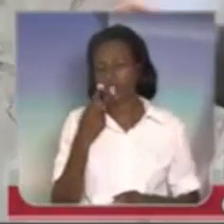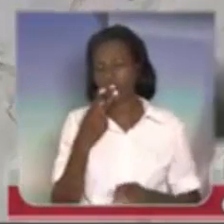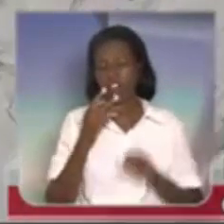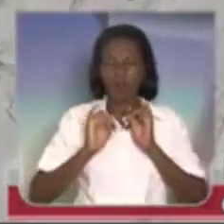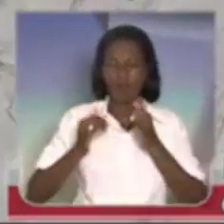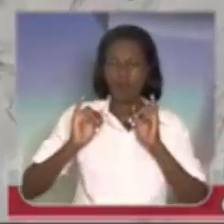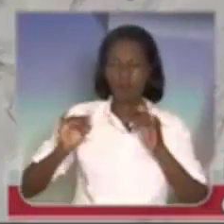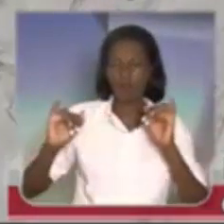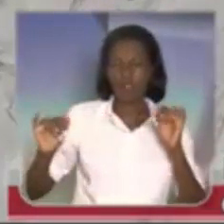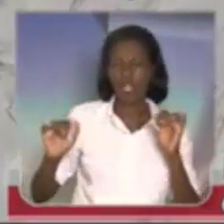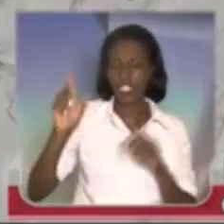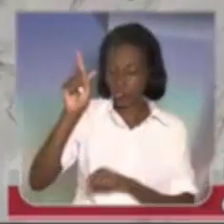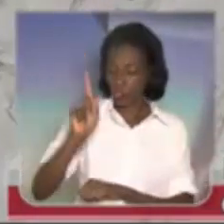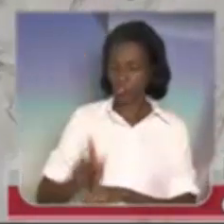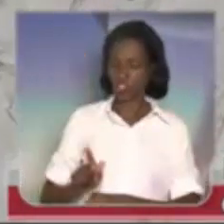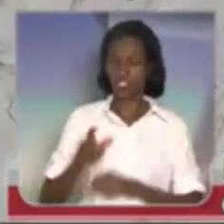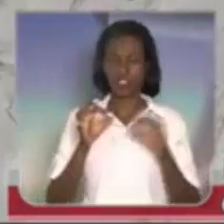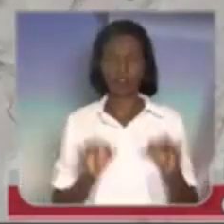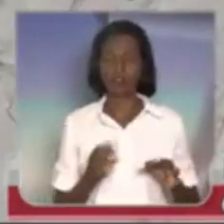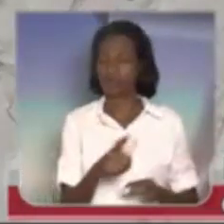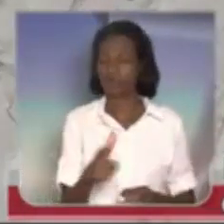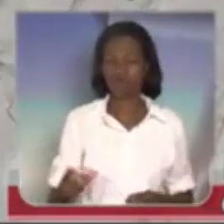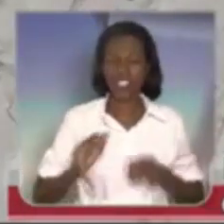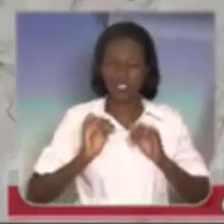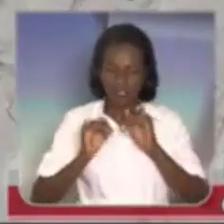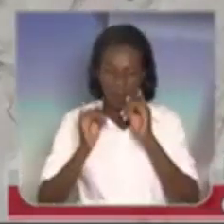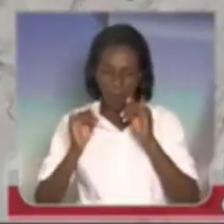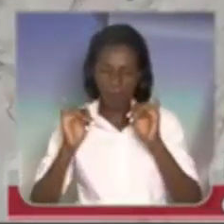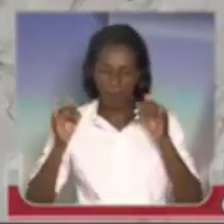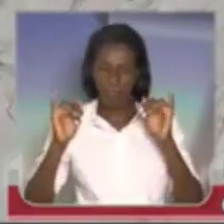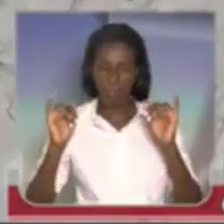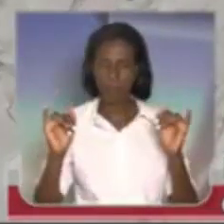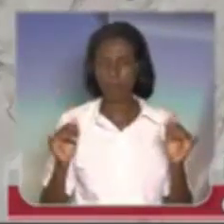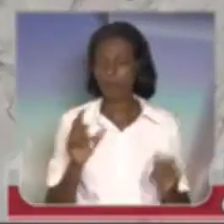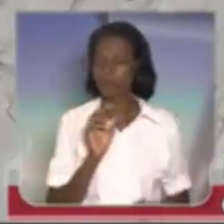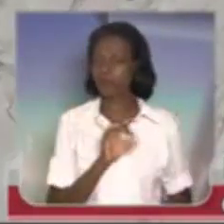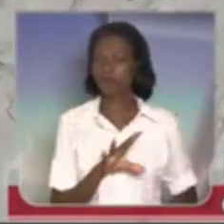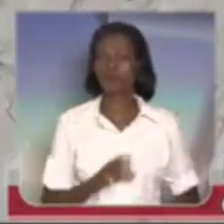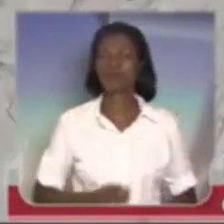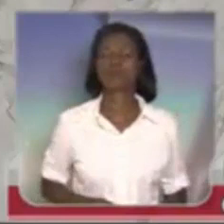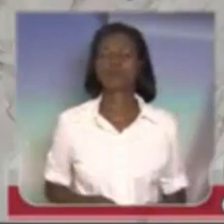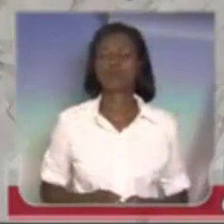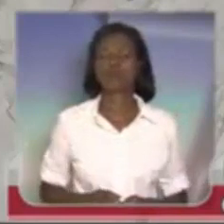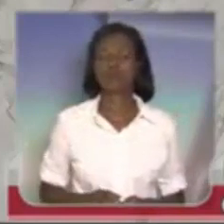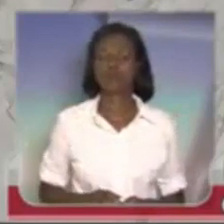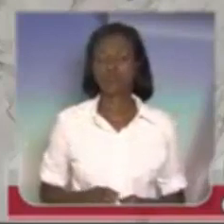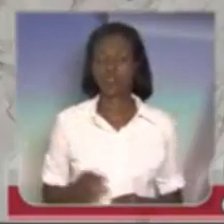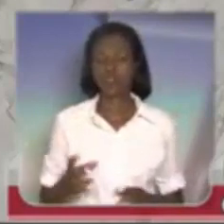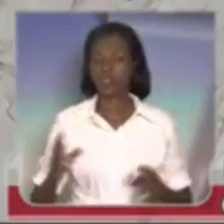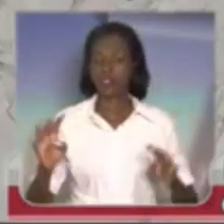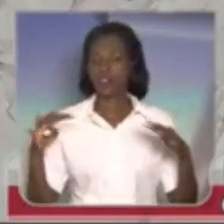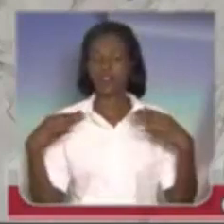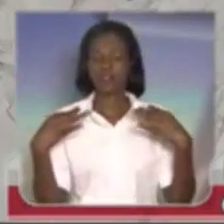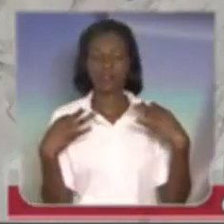faz gestão nenhuma mas que faz é um bom marqueteiro nesse sentido faz uma autopromoção